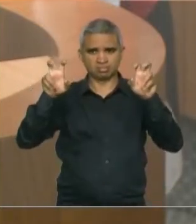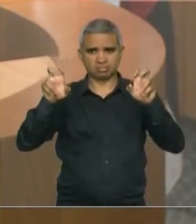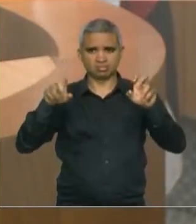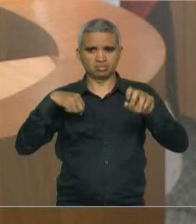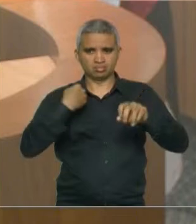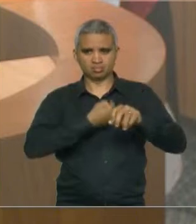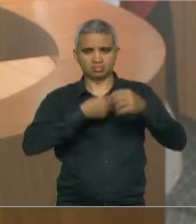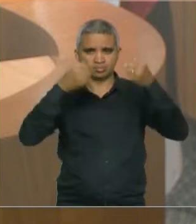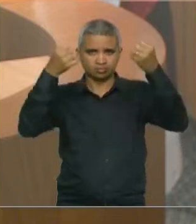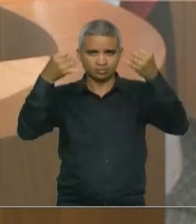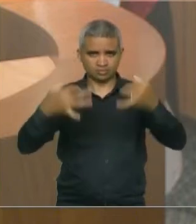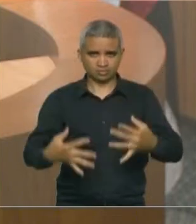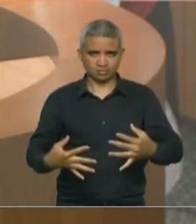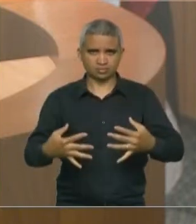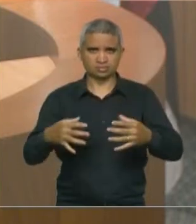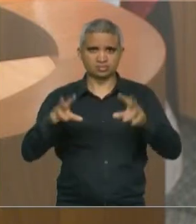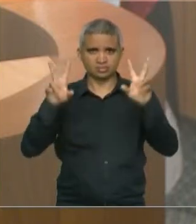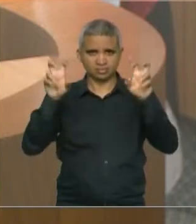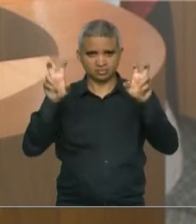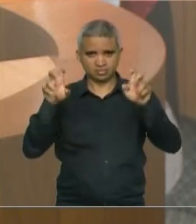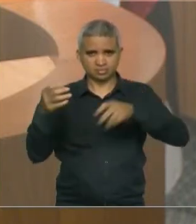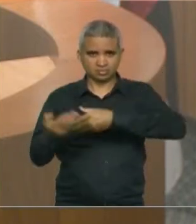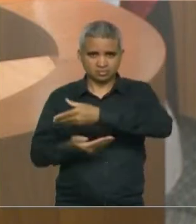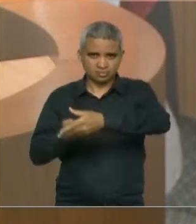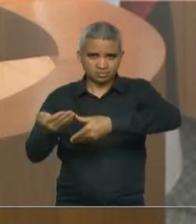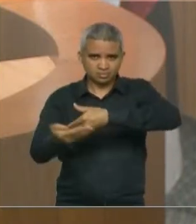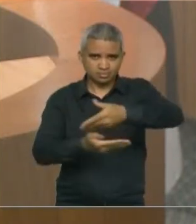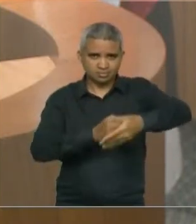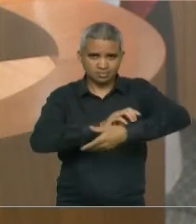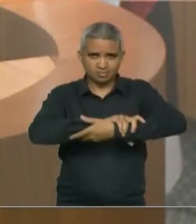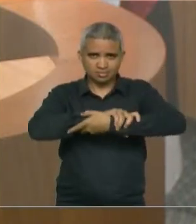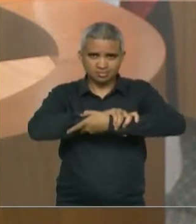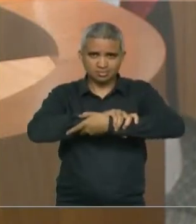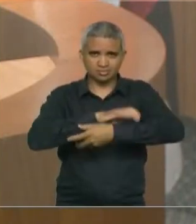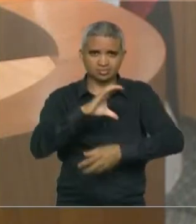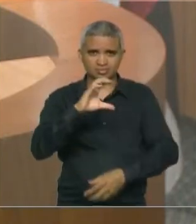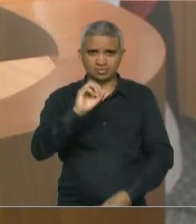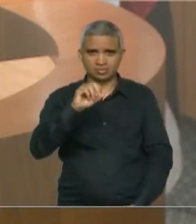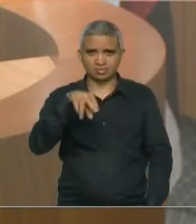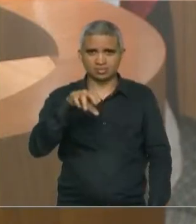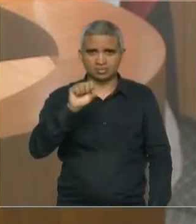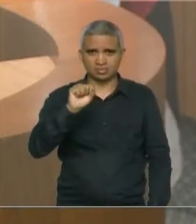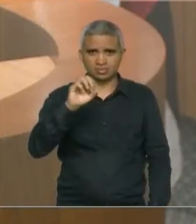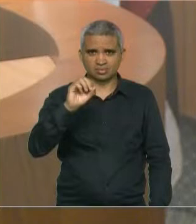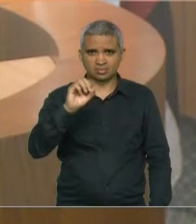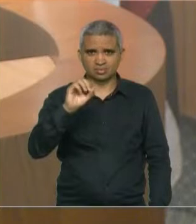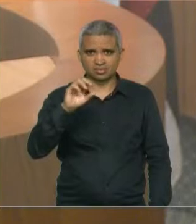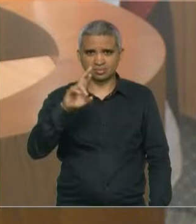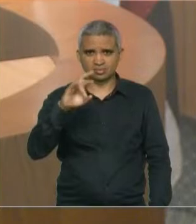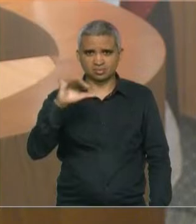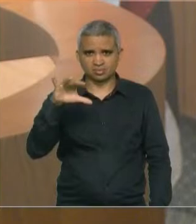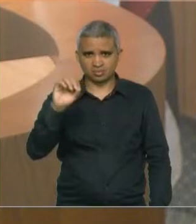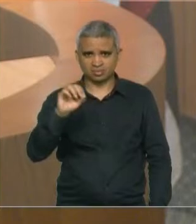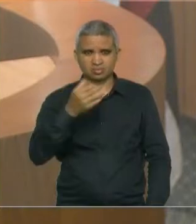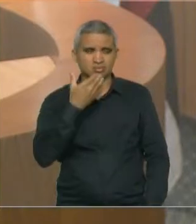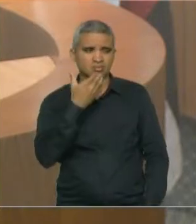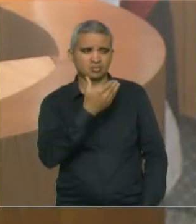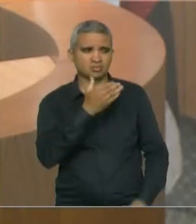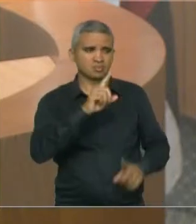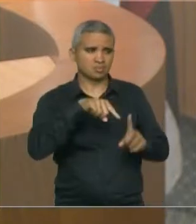no Maranhão, nesta casa, nós que trouxemos aqui, eu queria que o senhor me desse pelo menos mais 2 minutos para eu concluir, por favor.